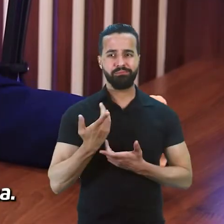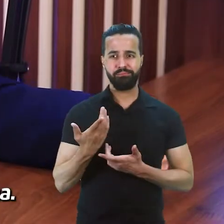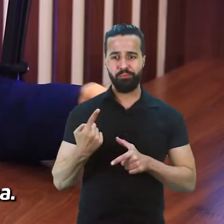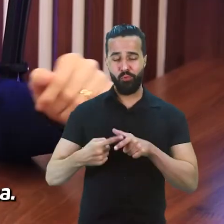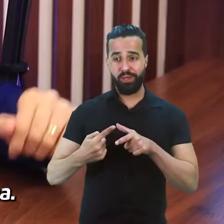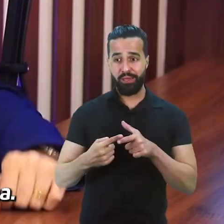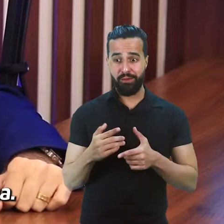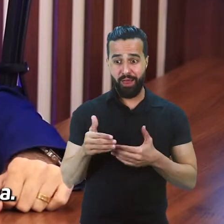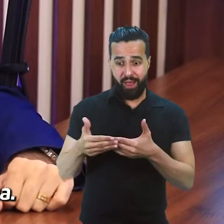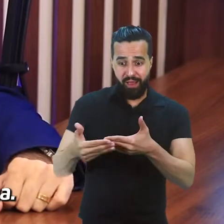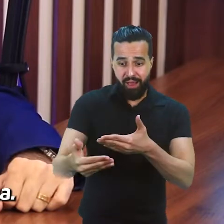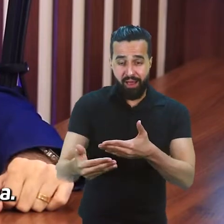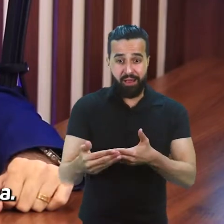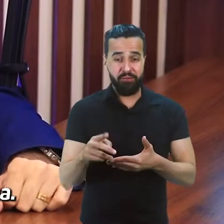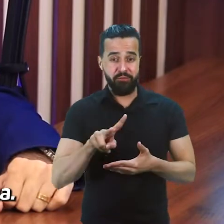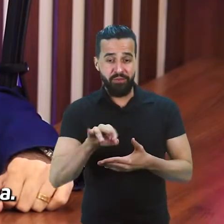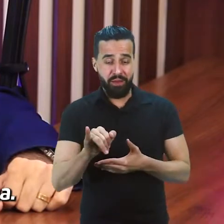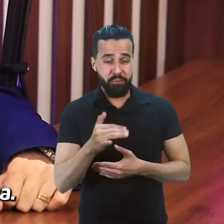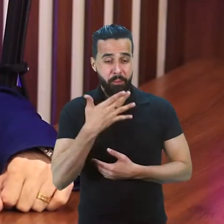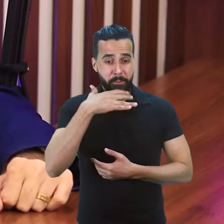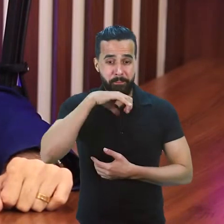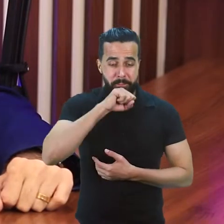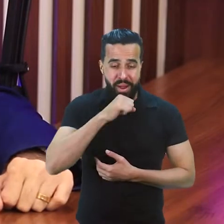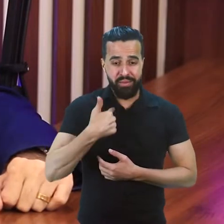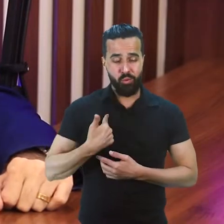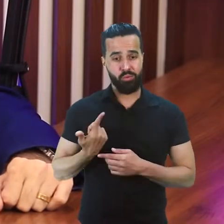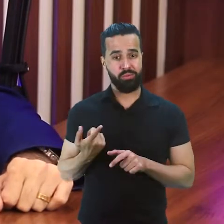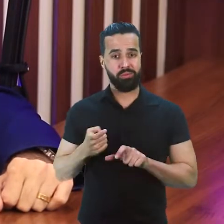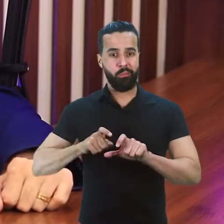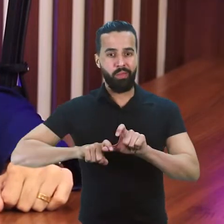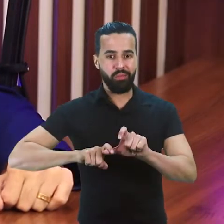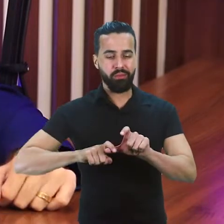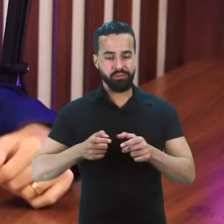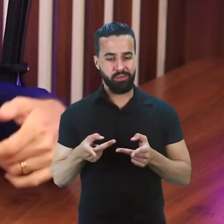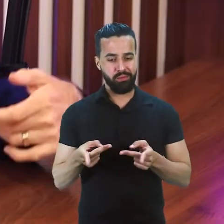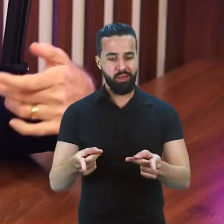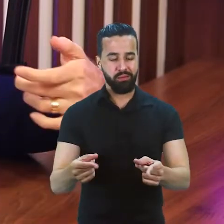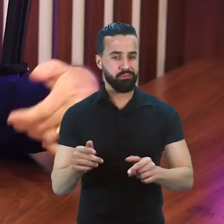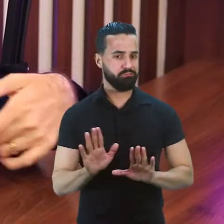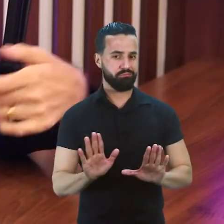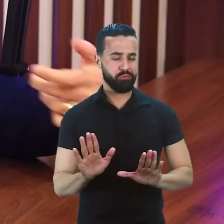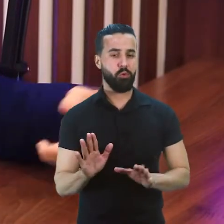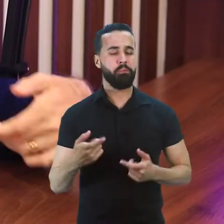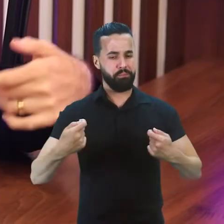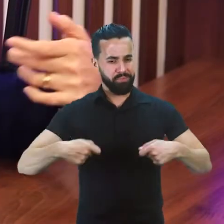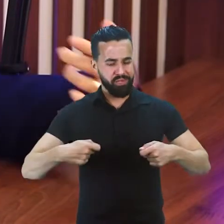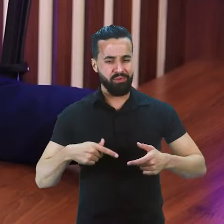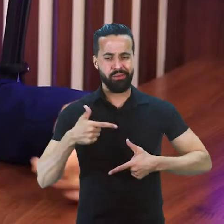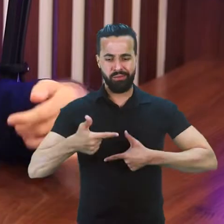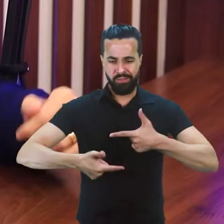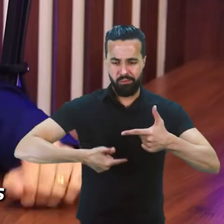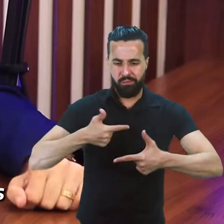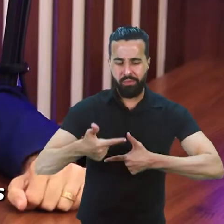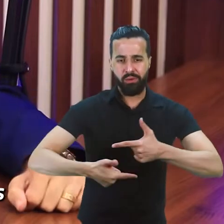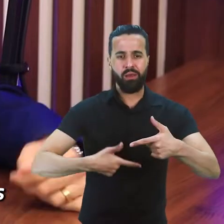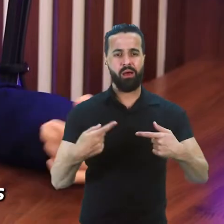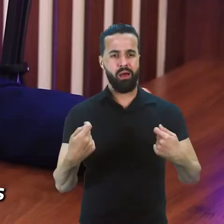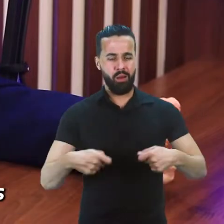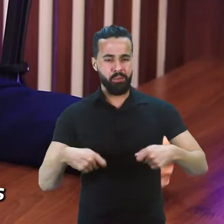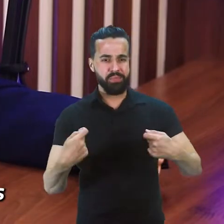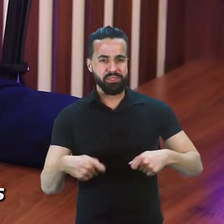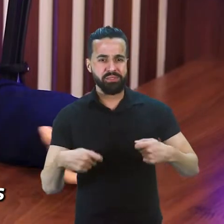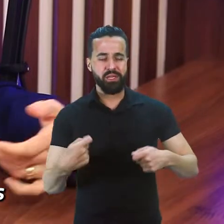eu não podia também ficar numa dependência eterna, né? Eu tinha que dar meus pulos e começar a me estruturar e se